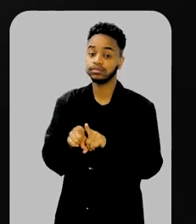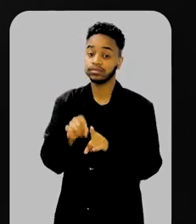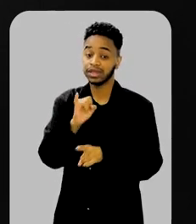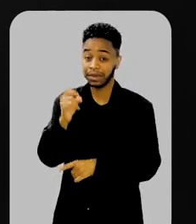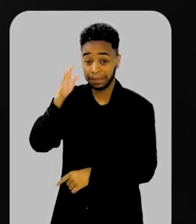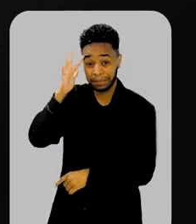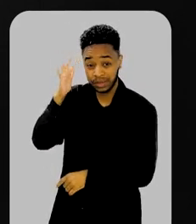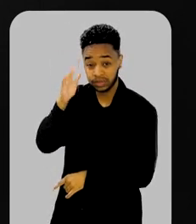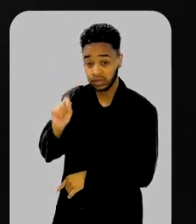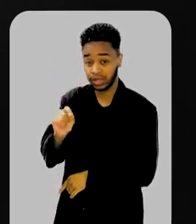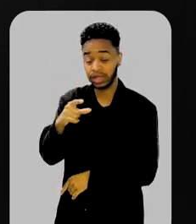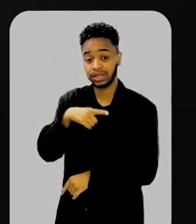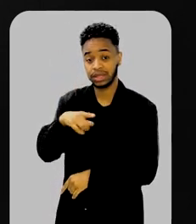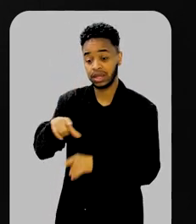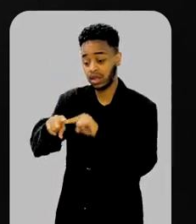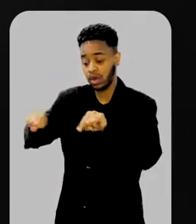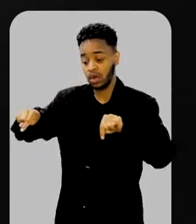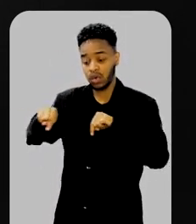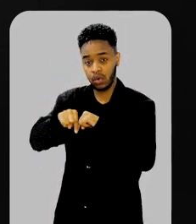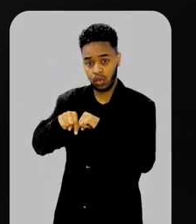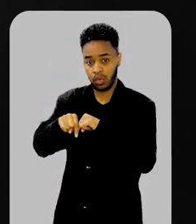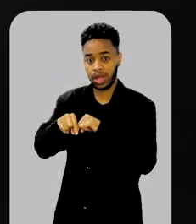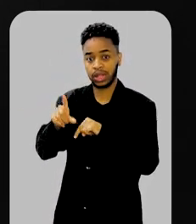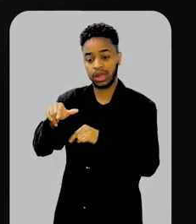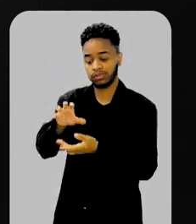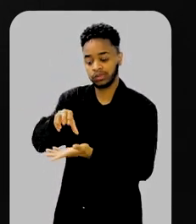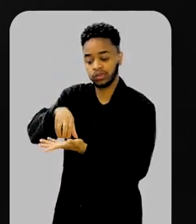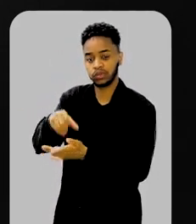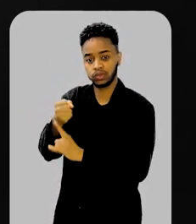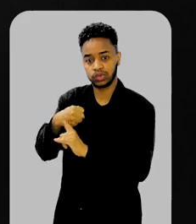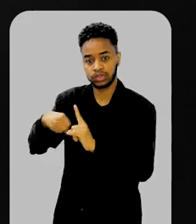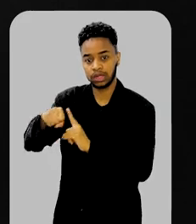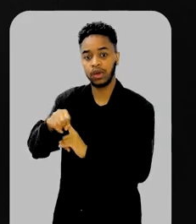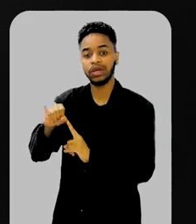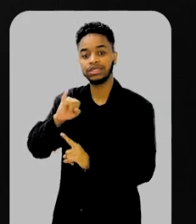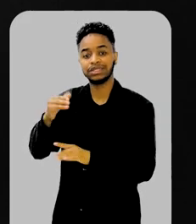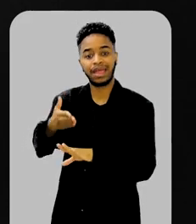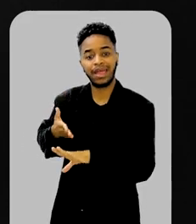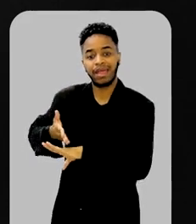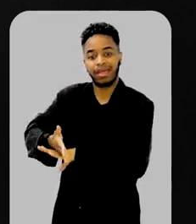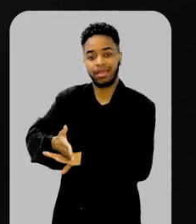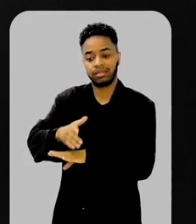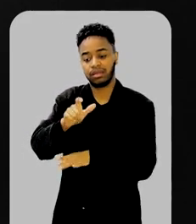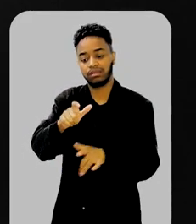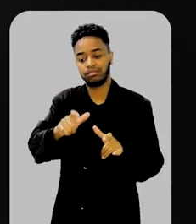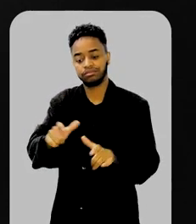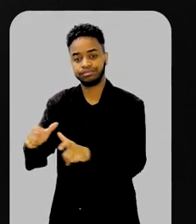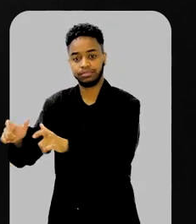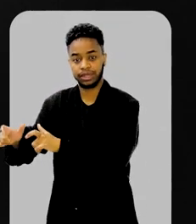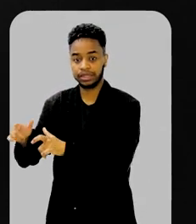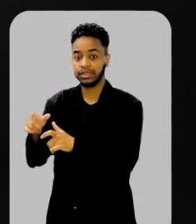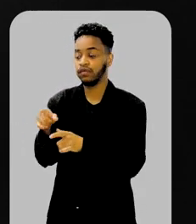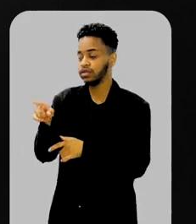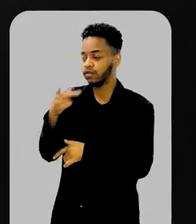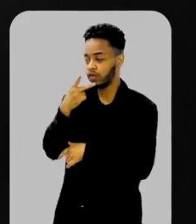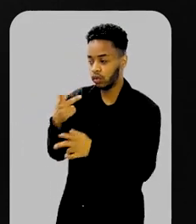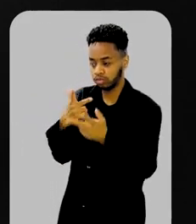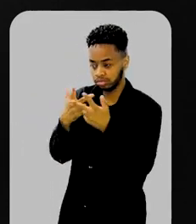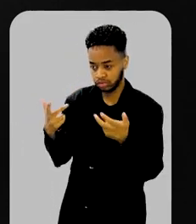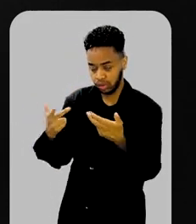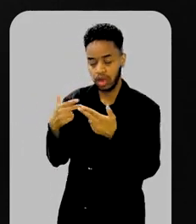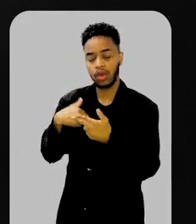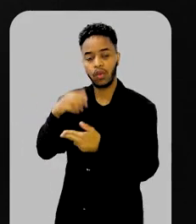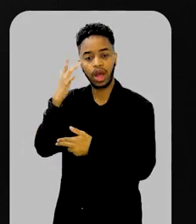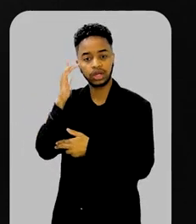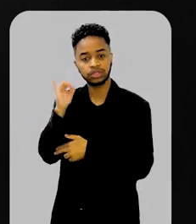vai para pensando questão de você ter uma quadra como o núcleo social Quando você vai para dentro do Barracão E aí você falava que eu